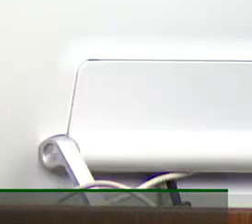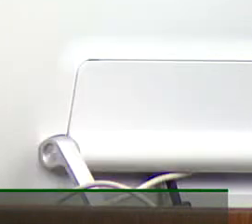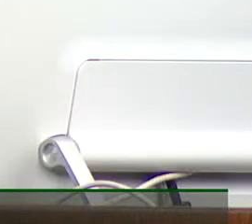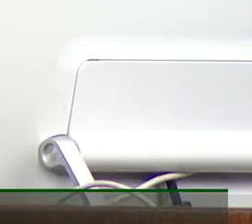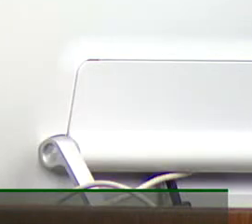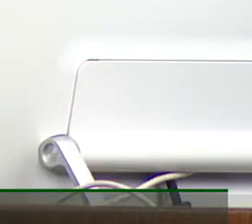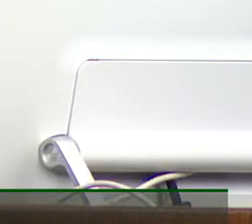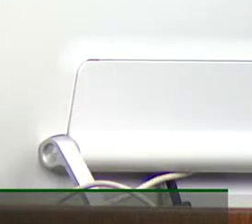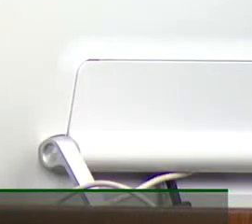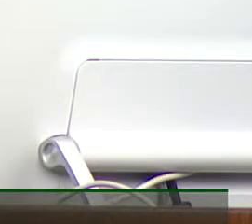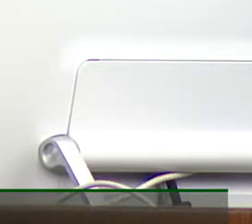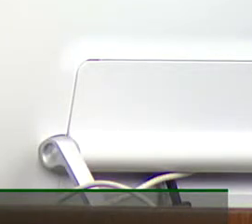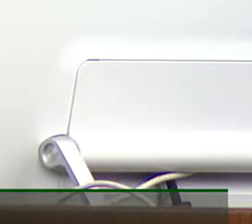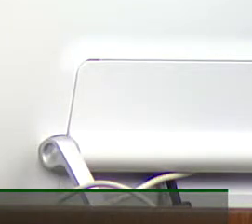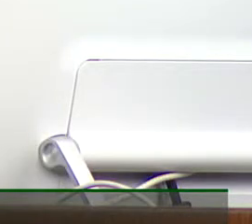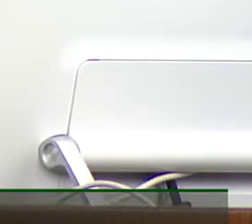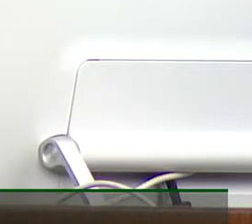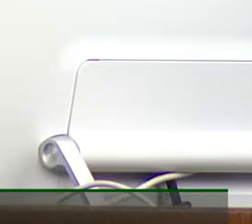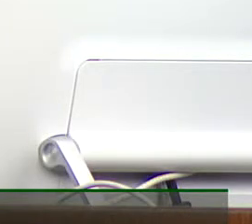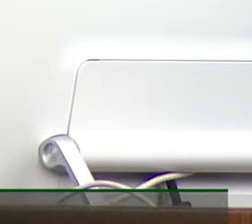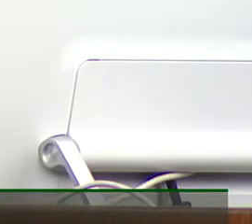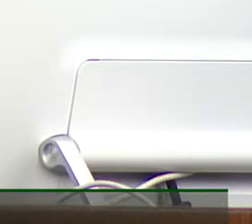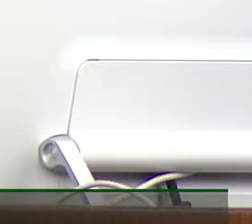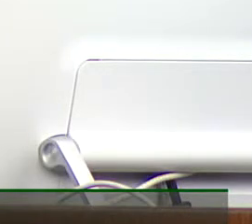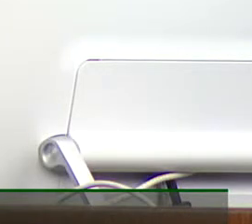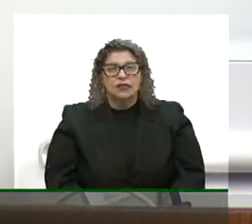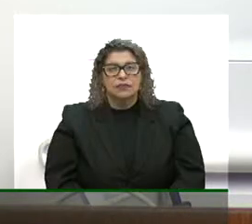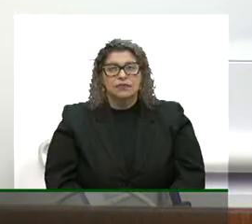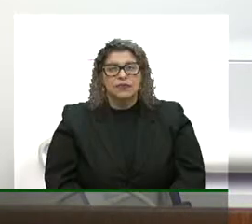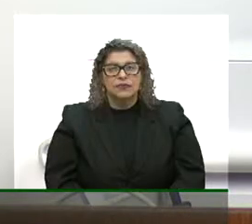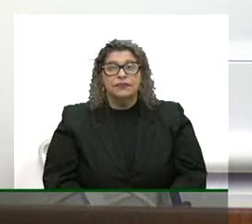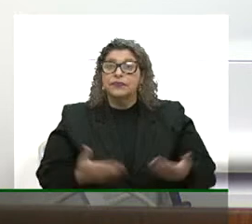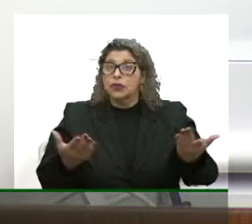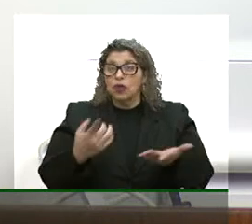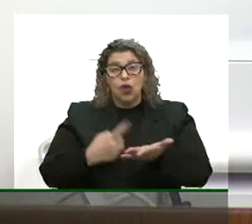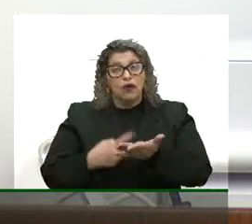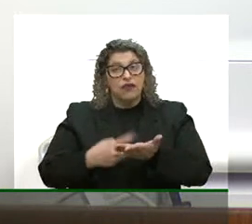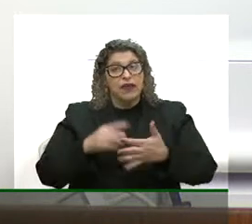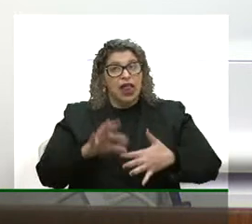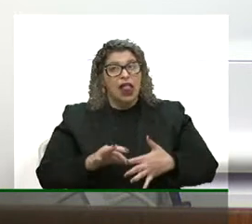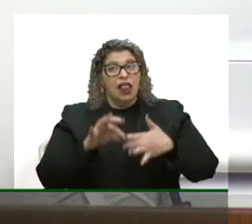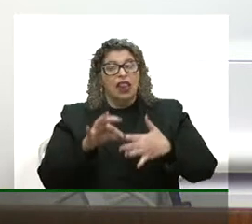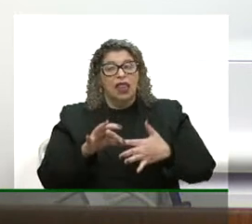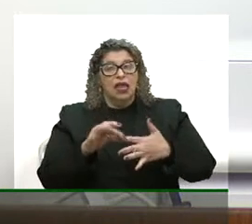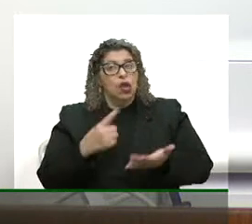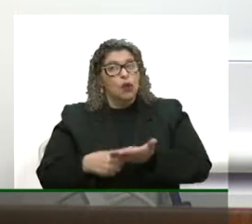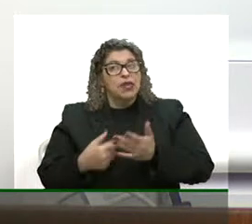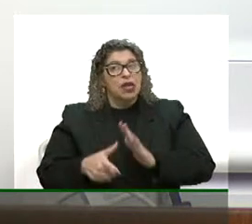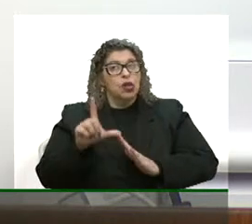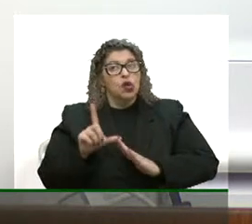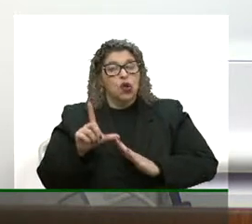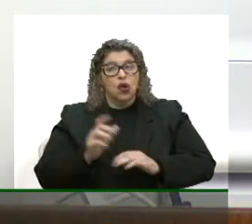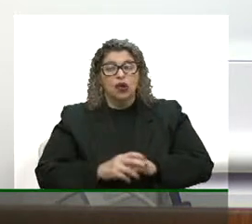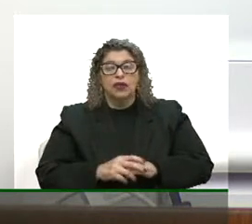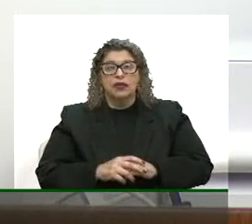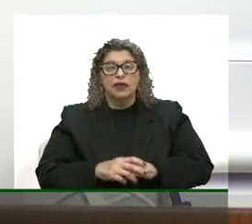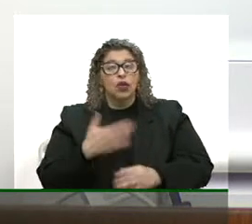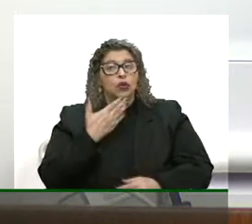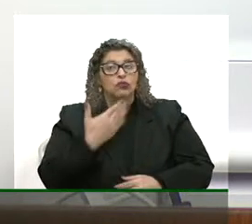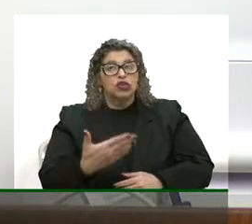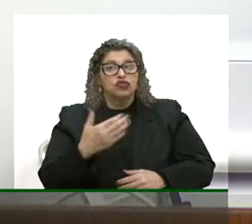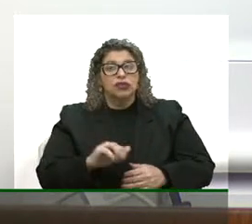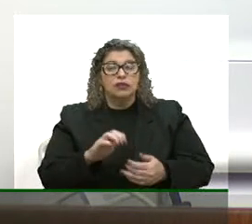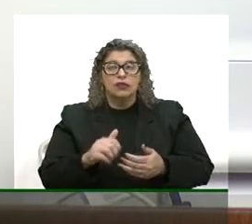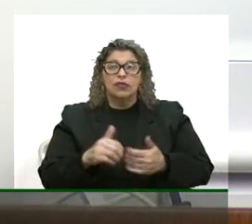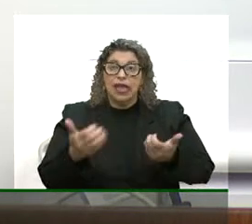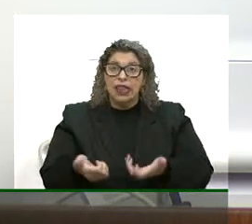conforme o acordo de líderes firmado ontem, pois é meramente regimental, né, tendo em vista a solicitação da